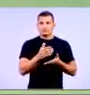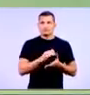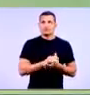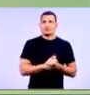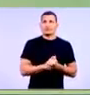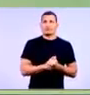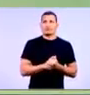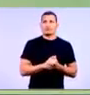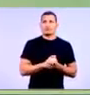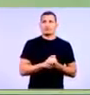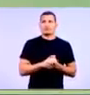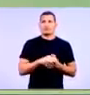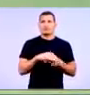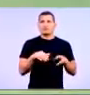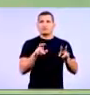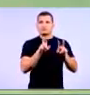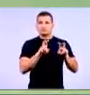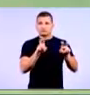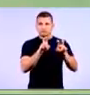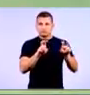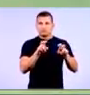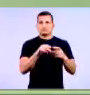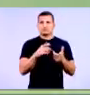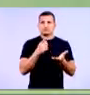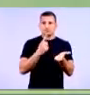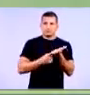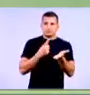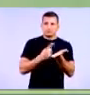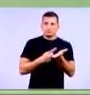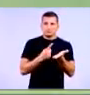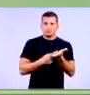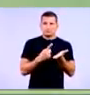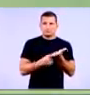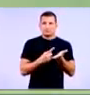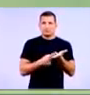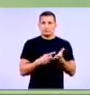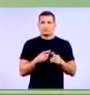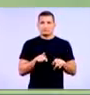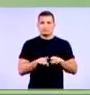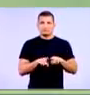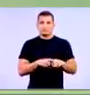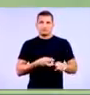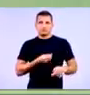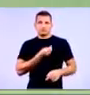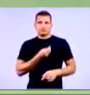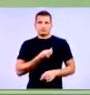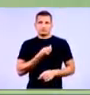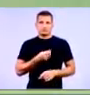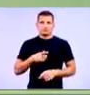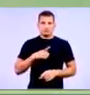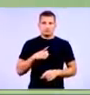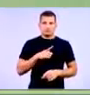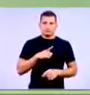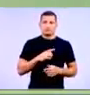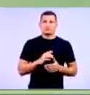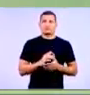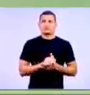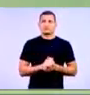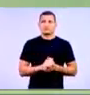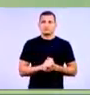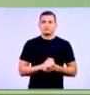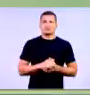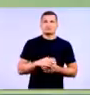eletrônicos e é combinada com momentos presenciais. Então, tem